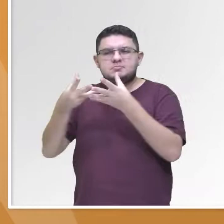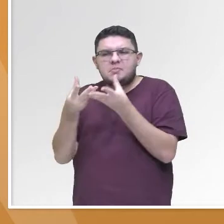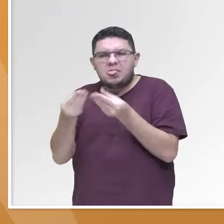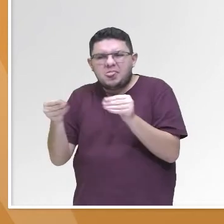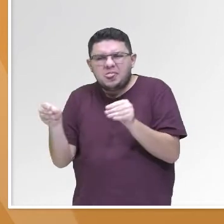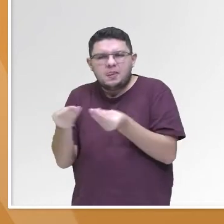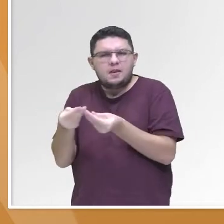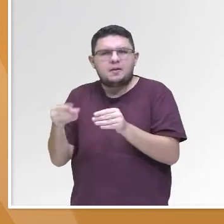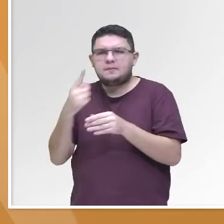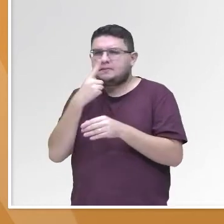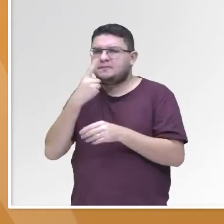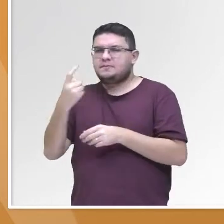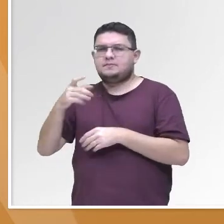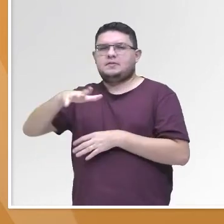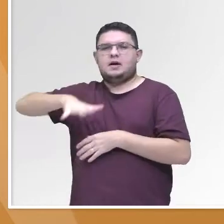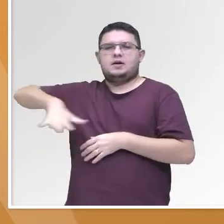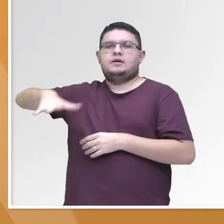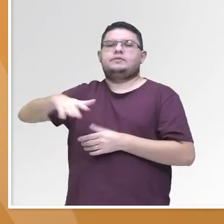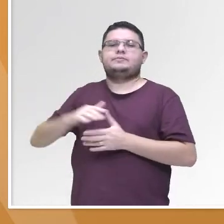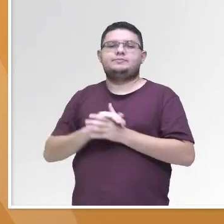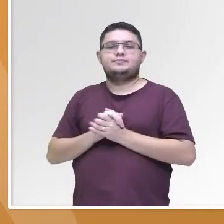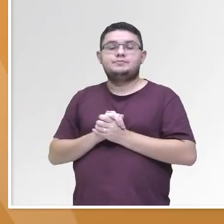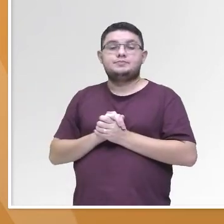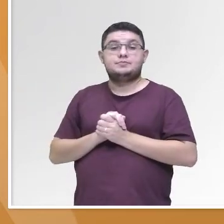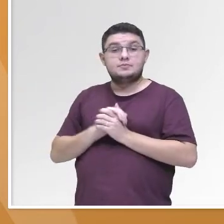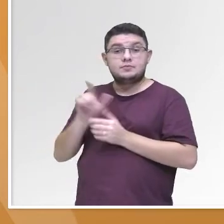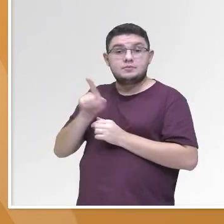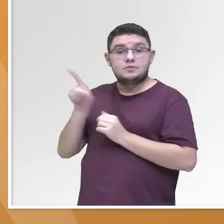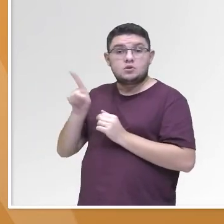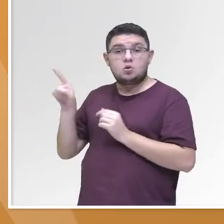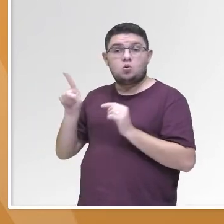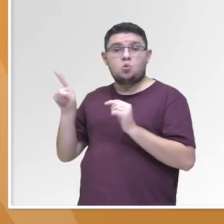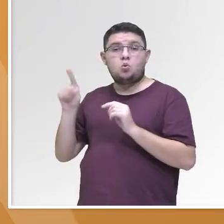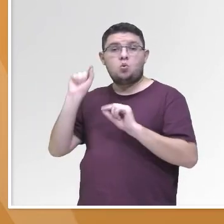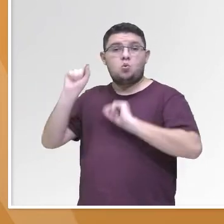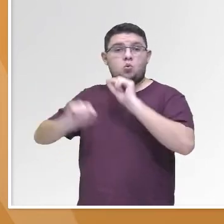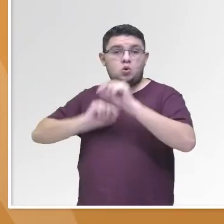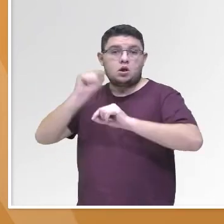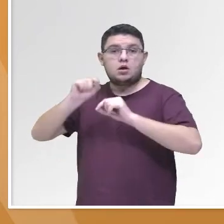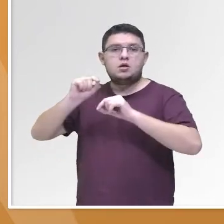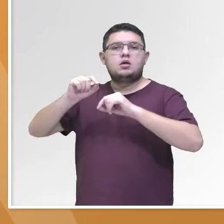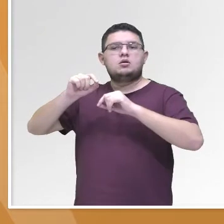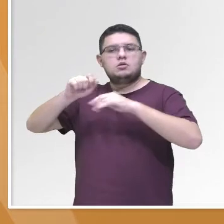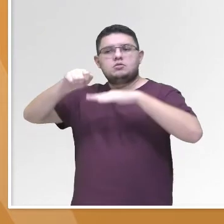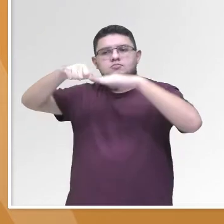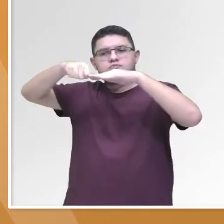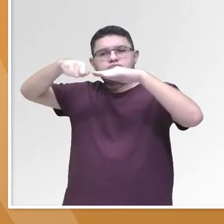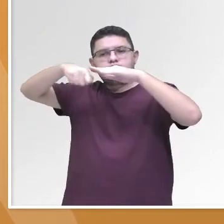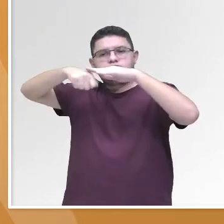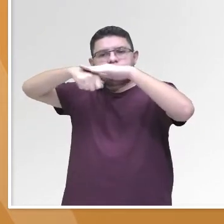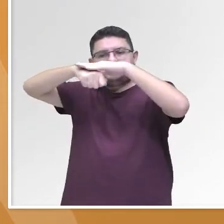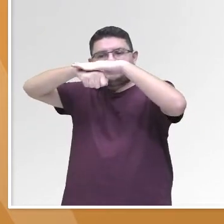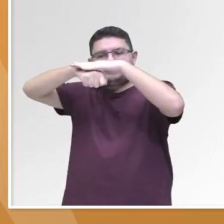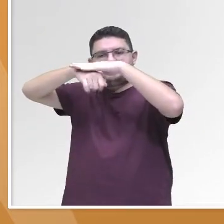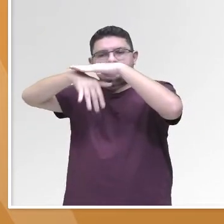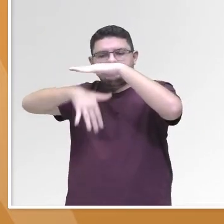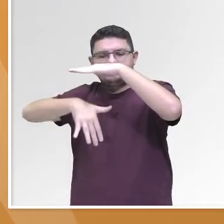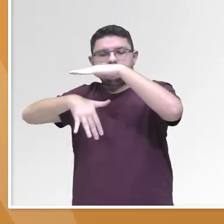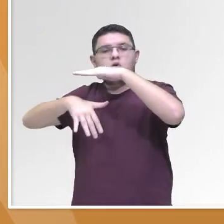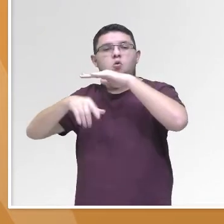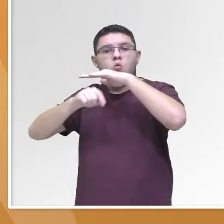nessa área, né. E isso vai atingir, olha, as águas subterrâneas, né? Vai atingir os aquíferos, os